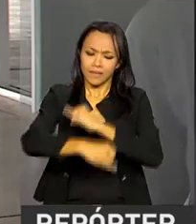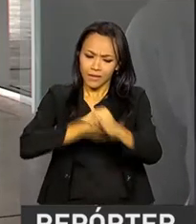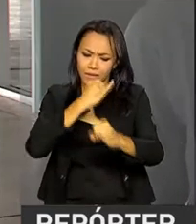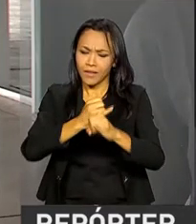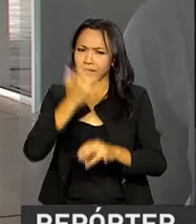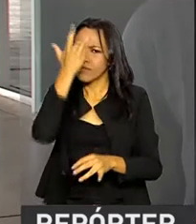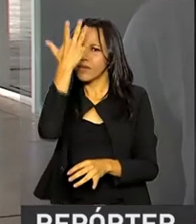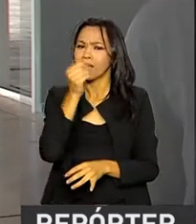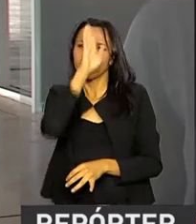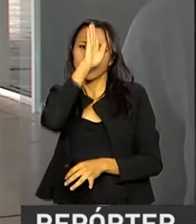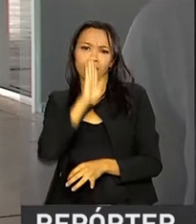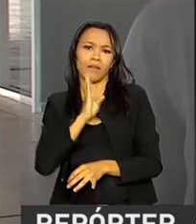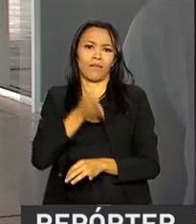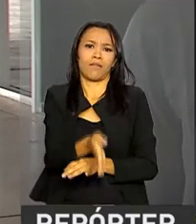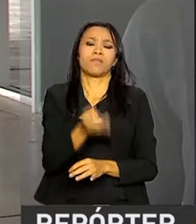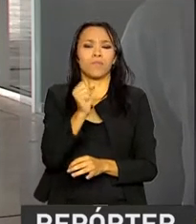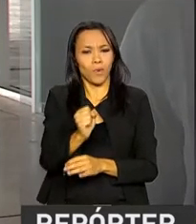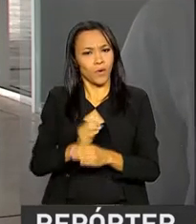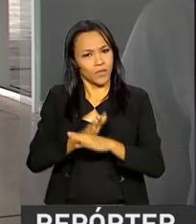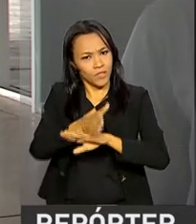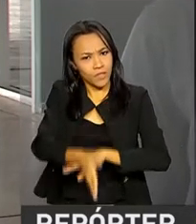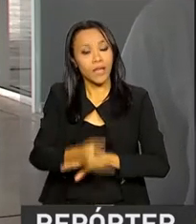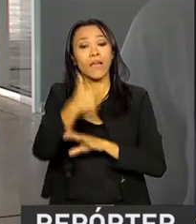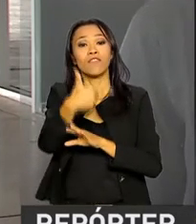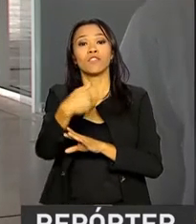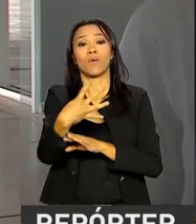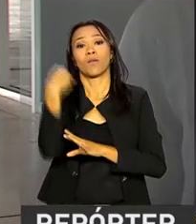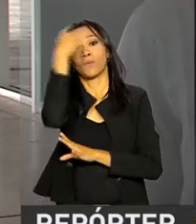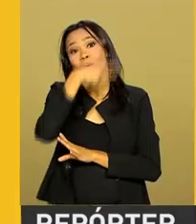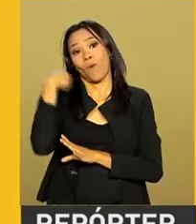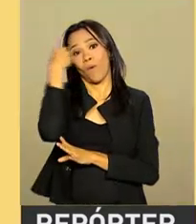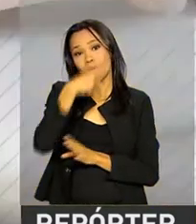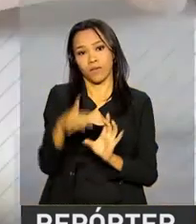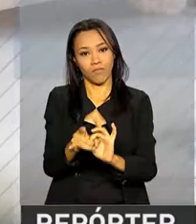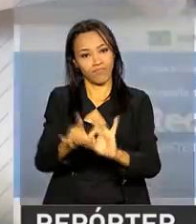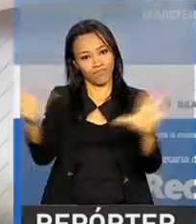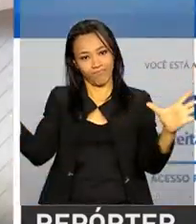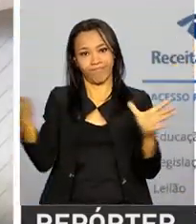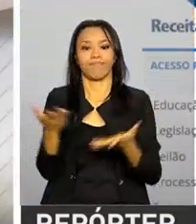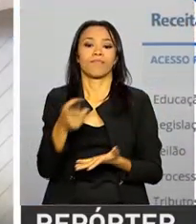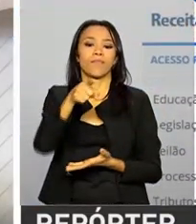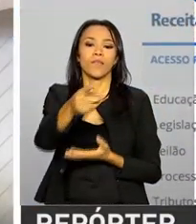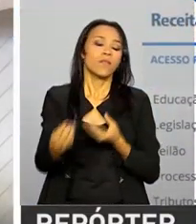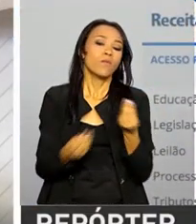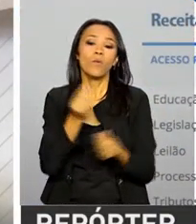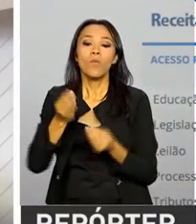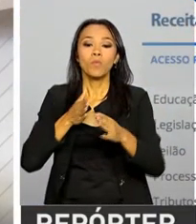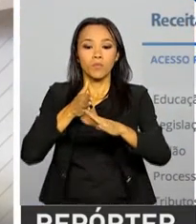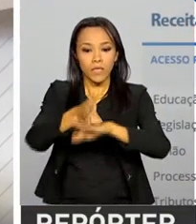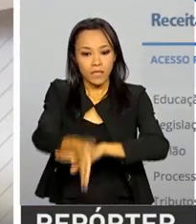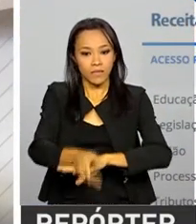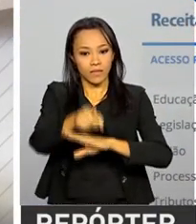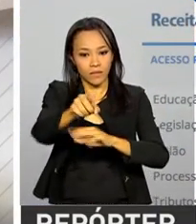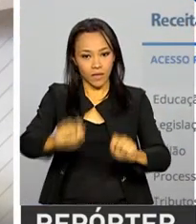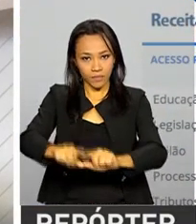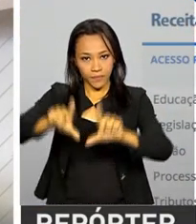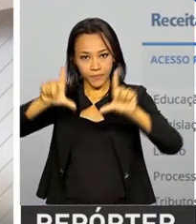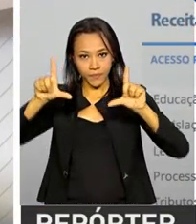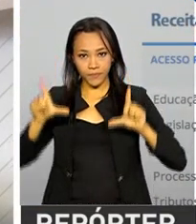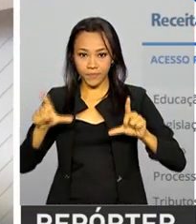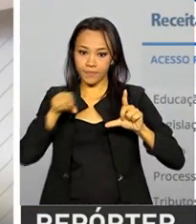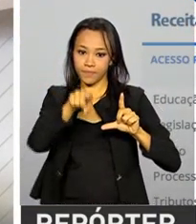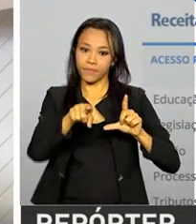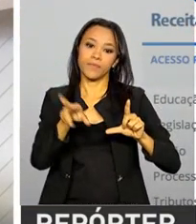gratuito e estará disponível 24 horas por dia para acessar o serviço basta entrar na página da receita